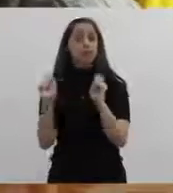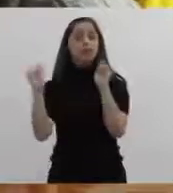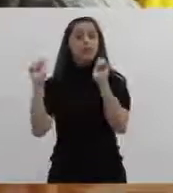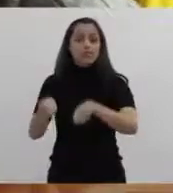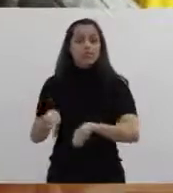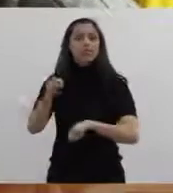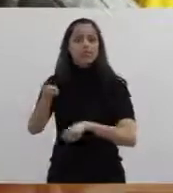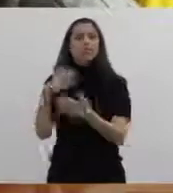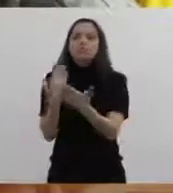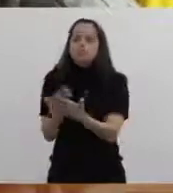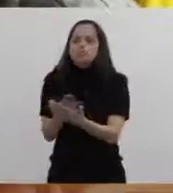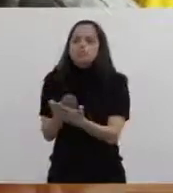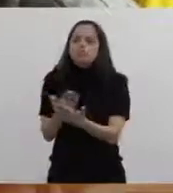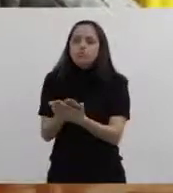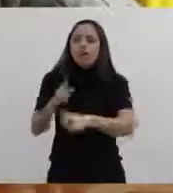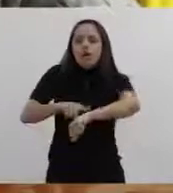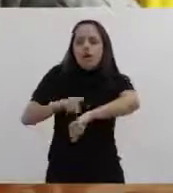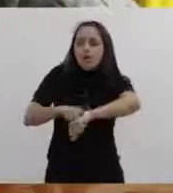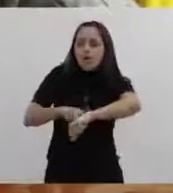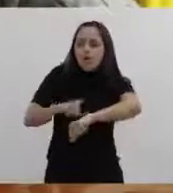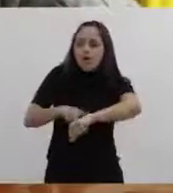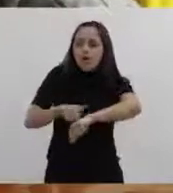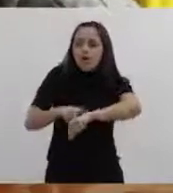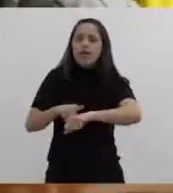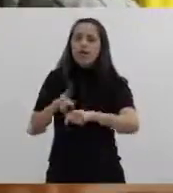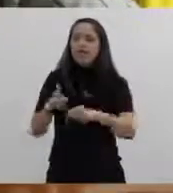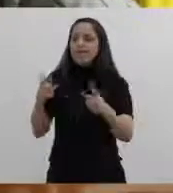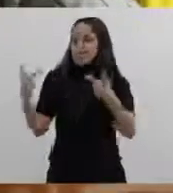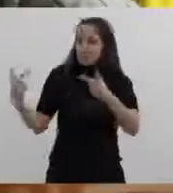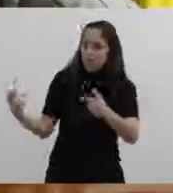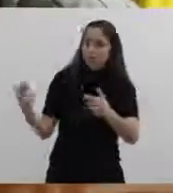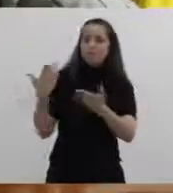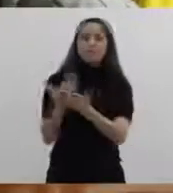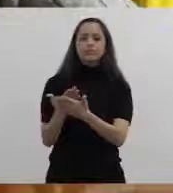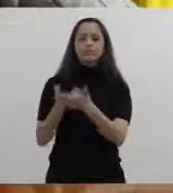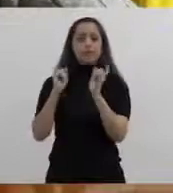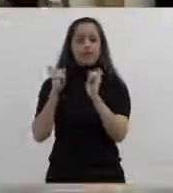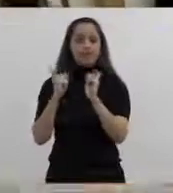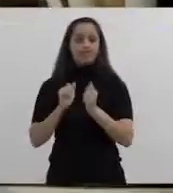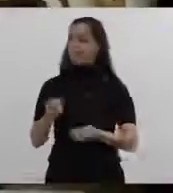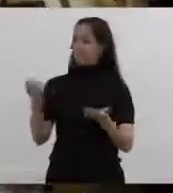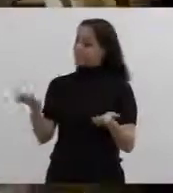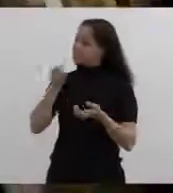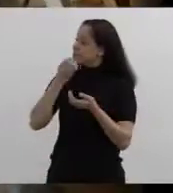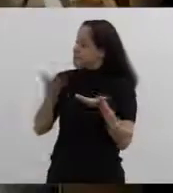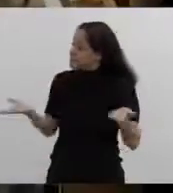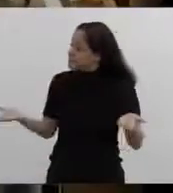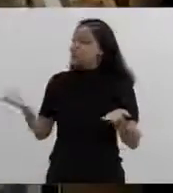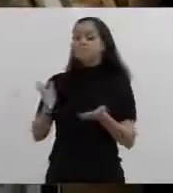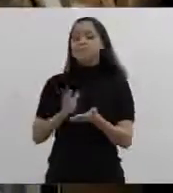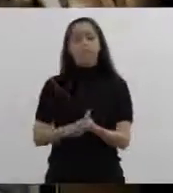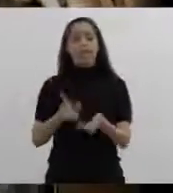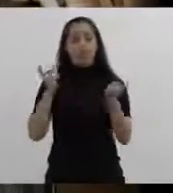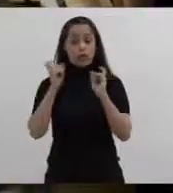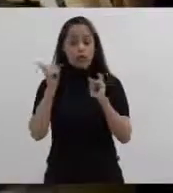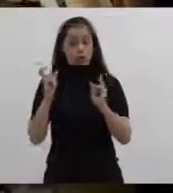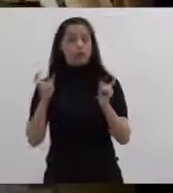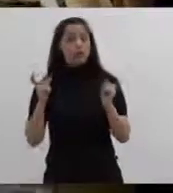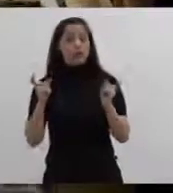escola. E um dos quesitos é ter um horário de reunião em comum. Silvana, na